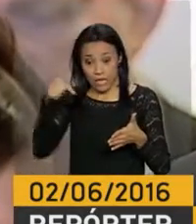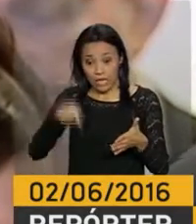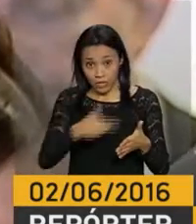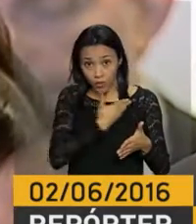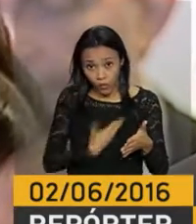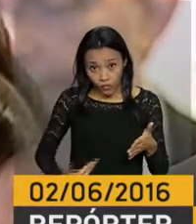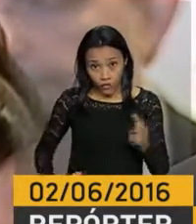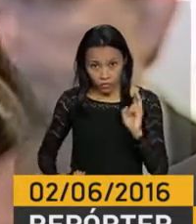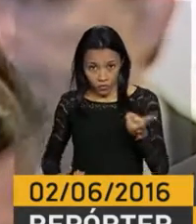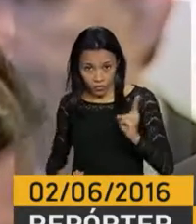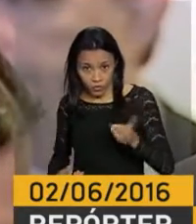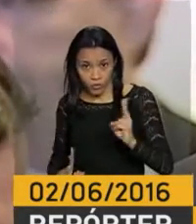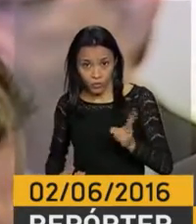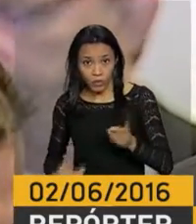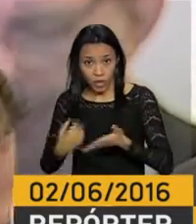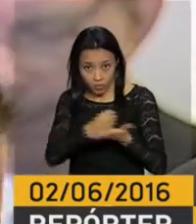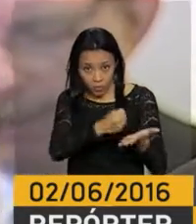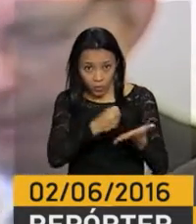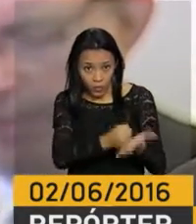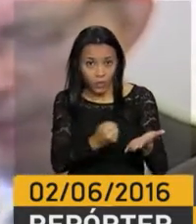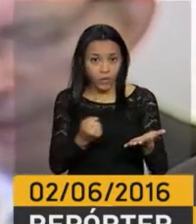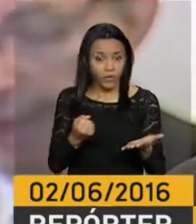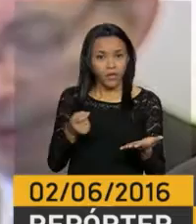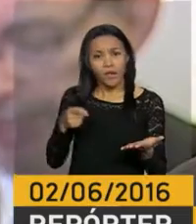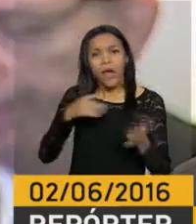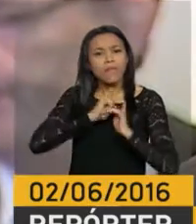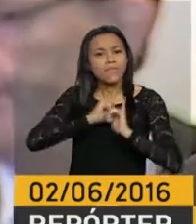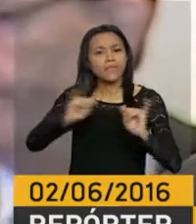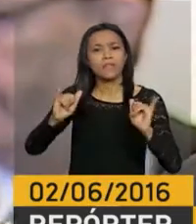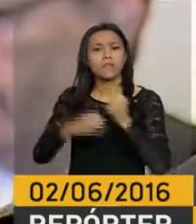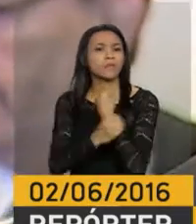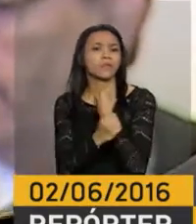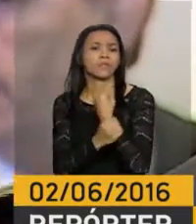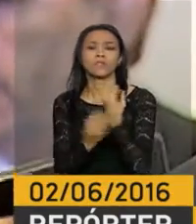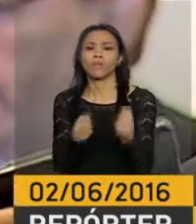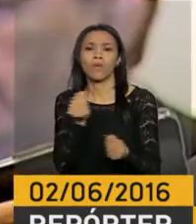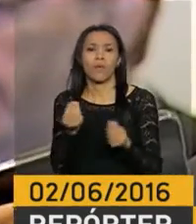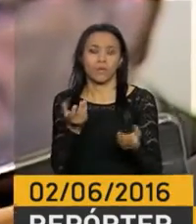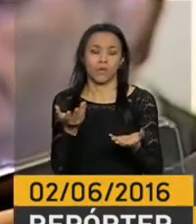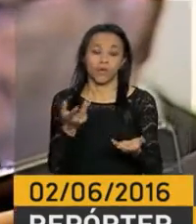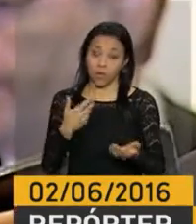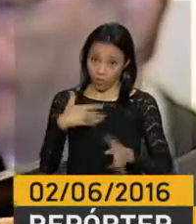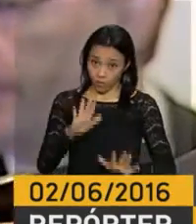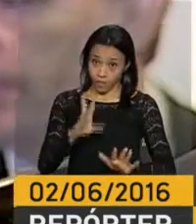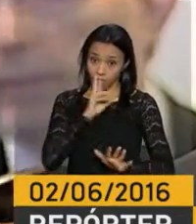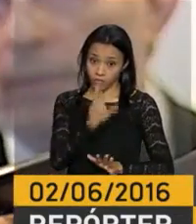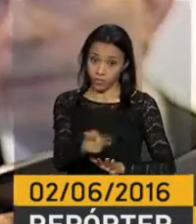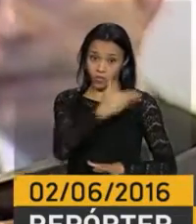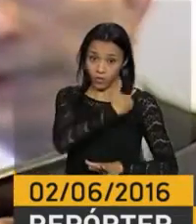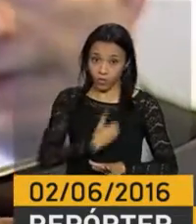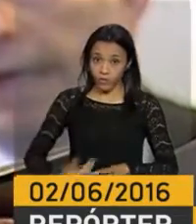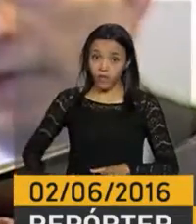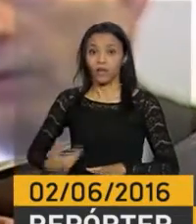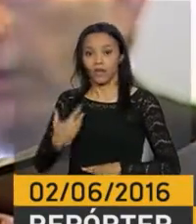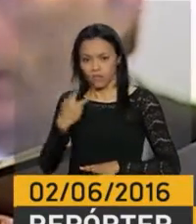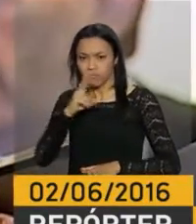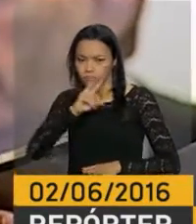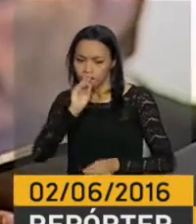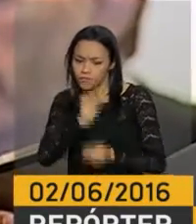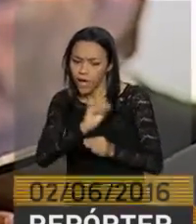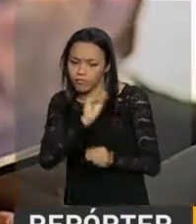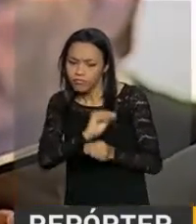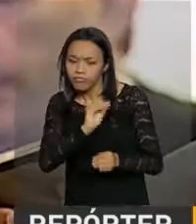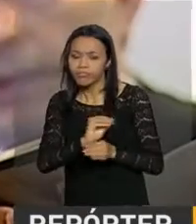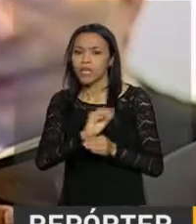Vocês estão mantendo? Você pode dar alguma garantia para as pessoas, para o tratamento? O governo está fazendo o acompanhamento, está coletando